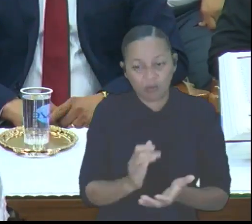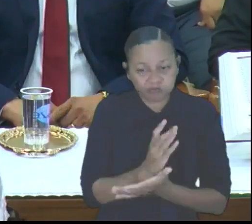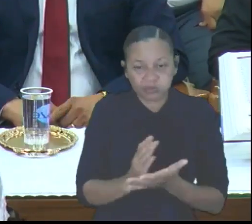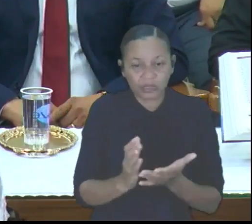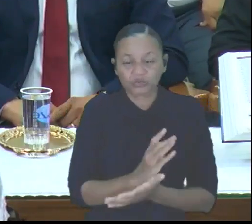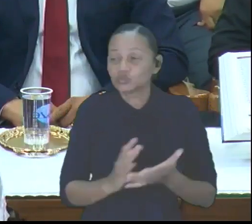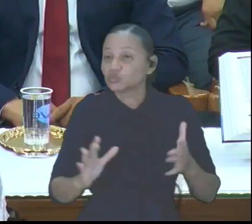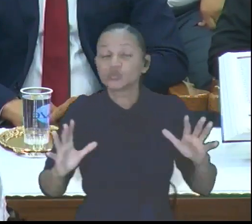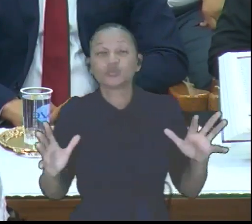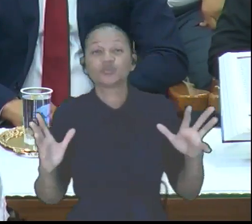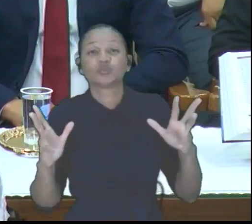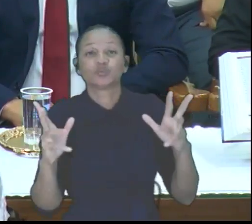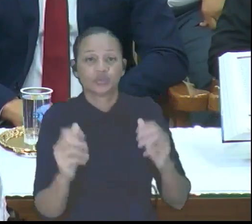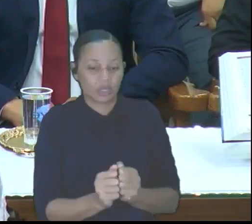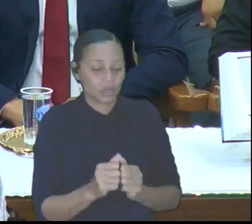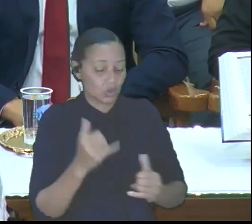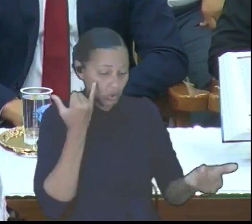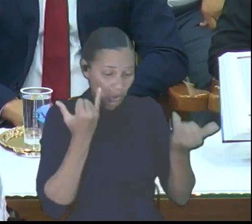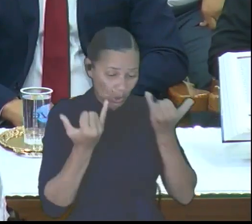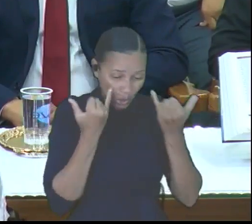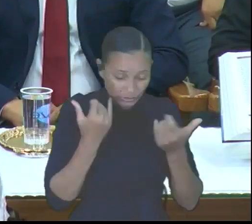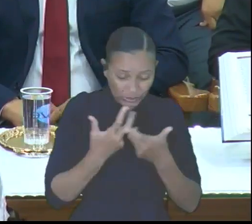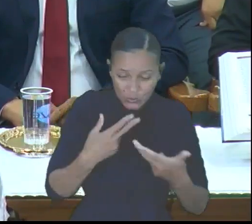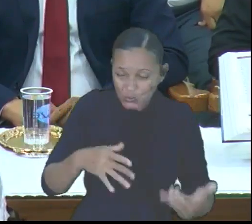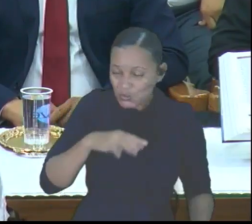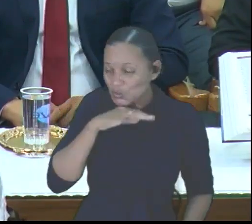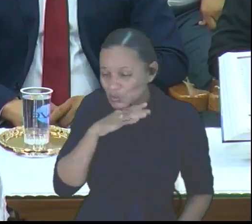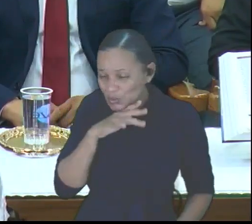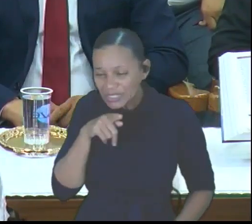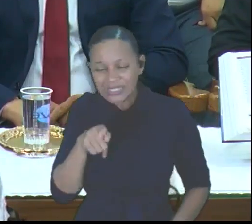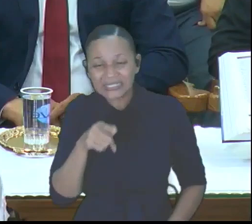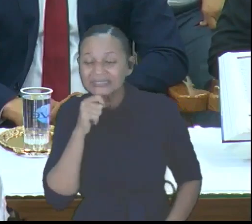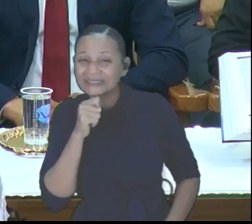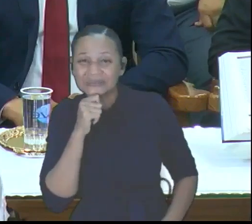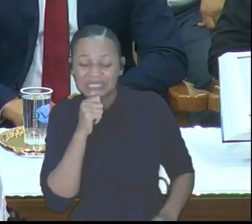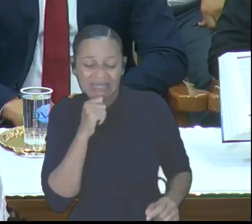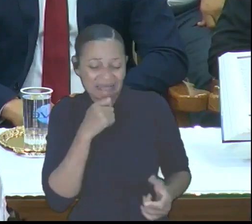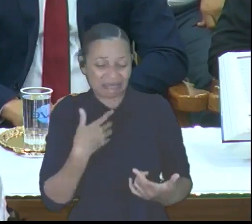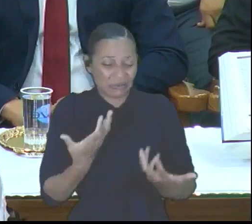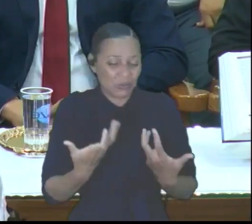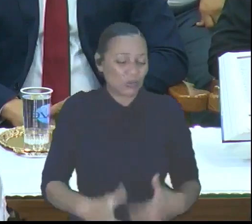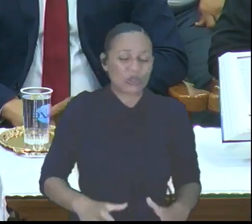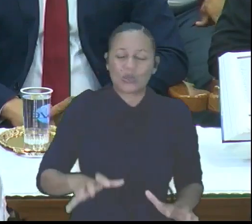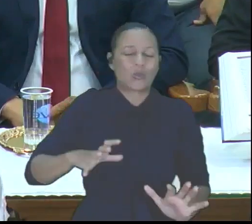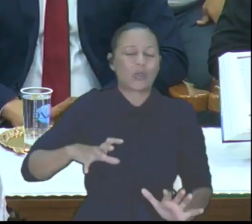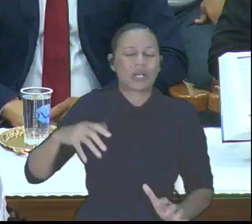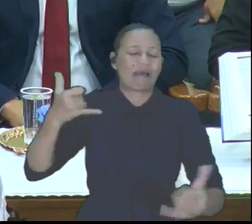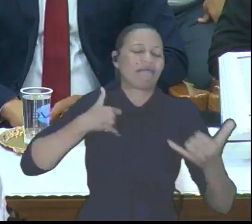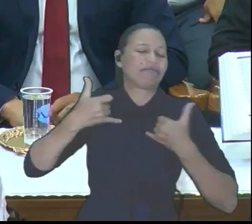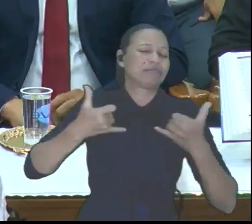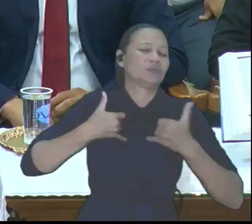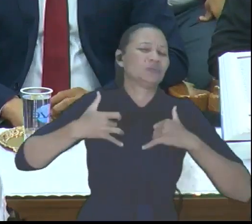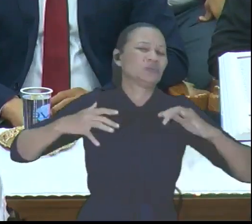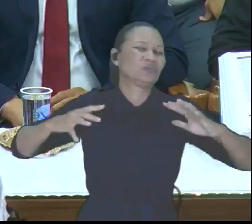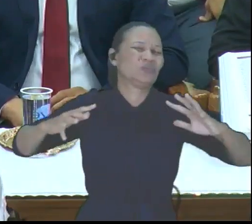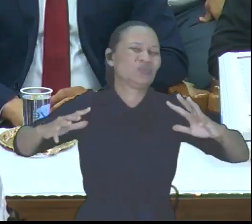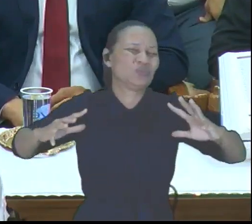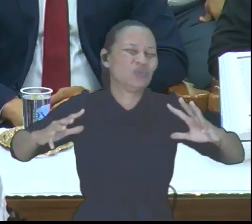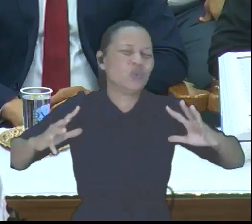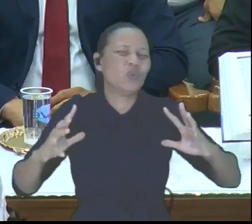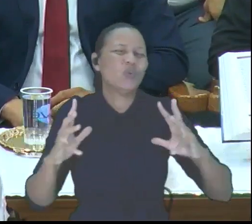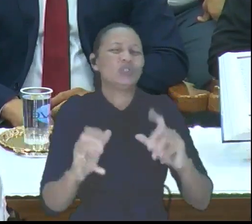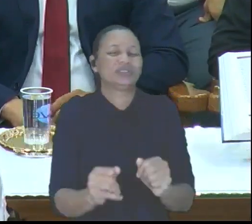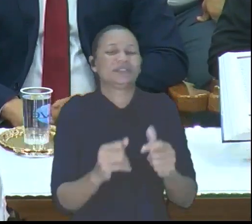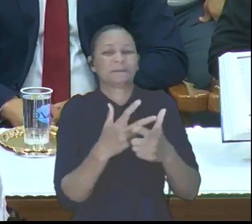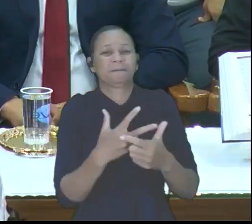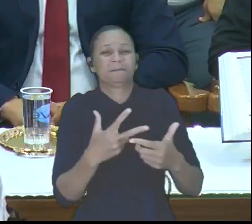algumas, todas, a notícia ruim, aquilo que você não queria ouvir, todas as coisas